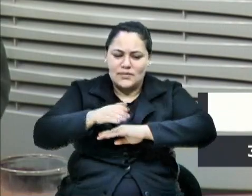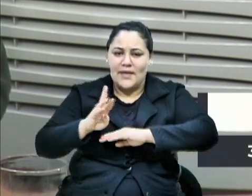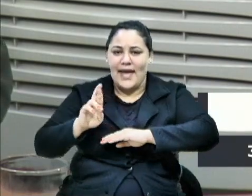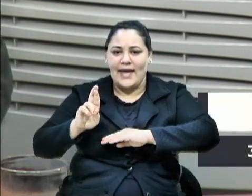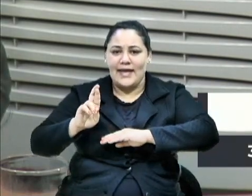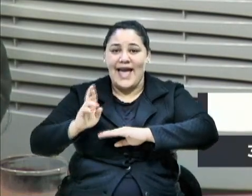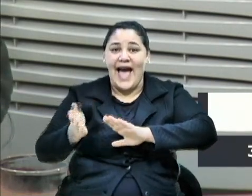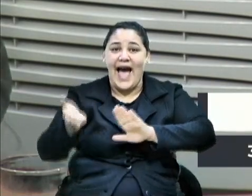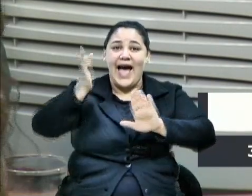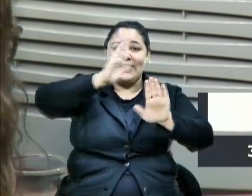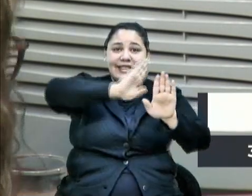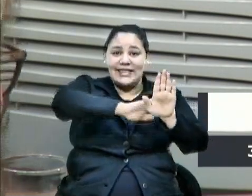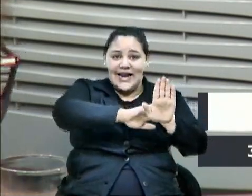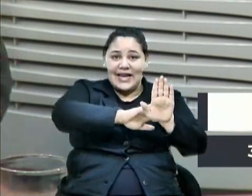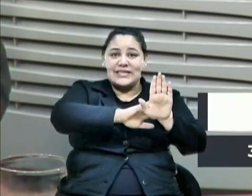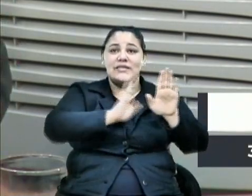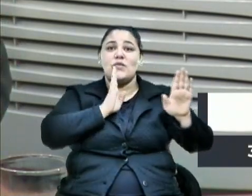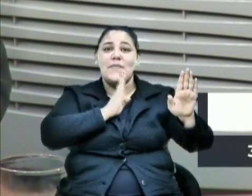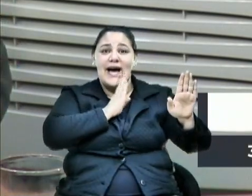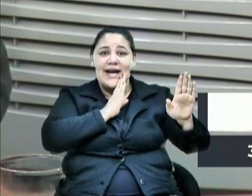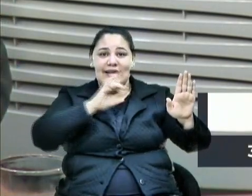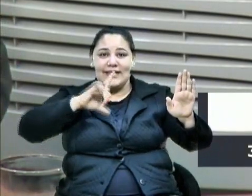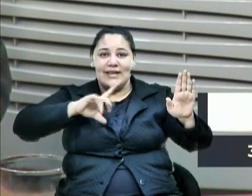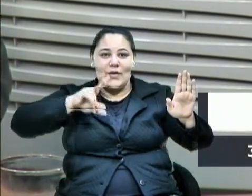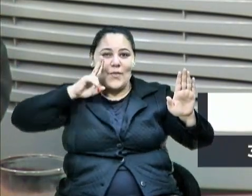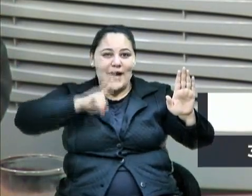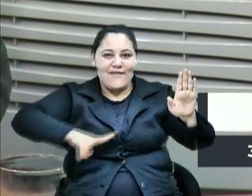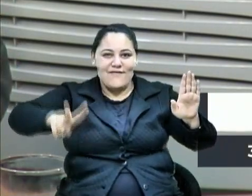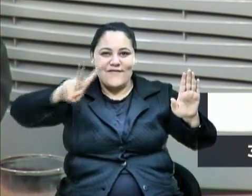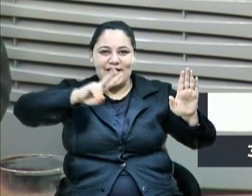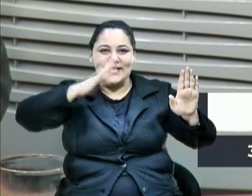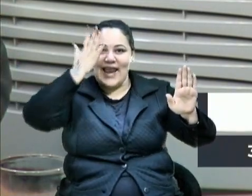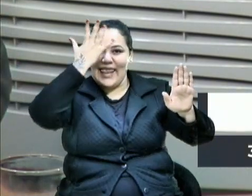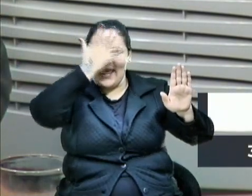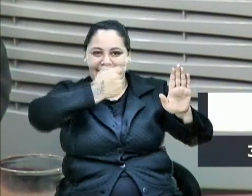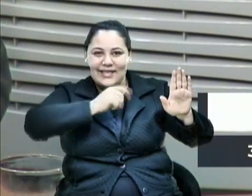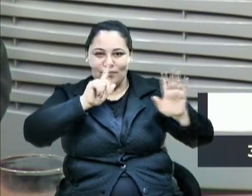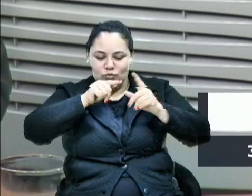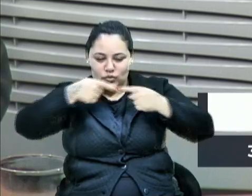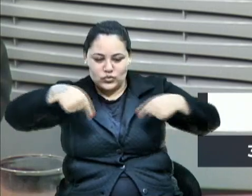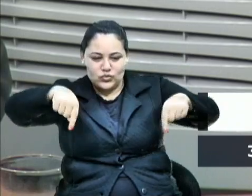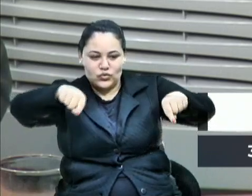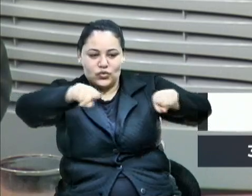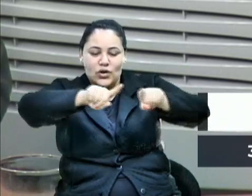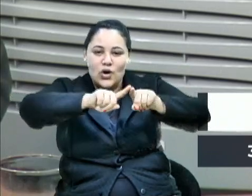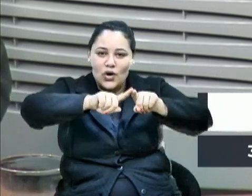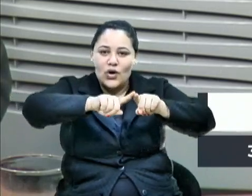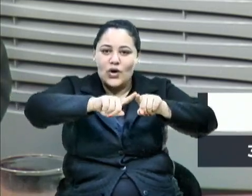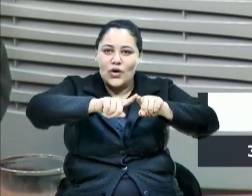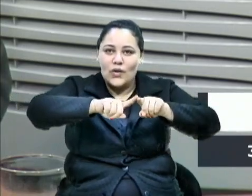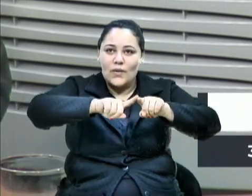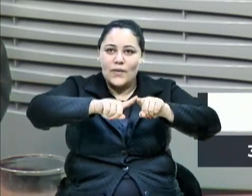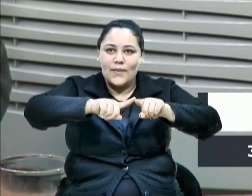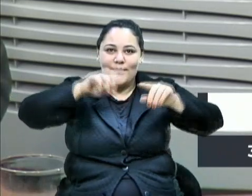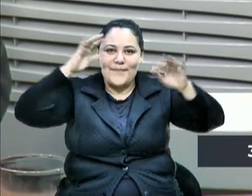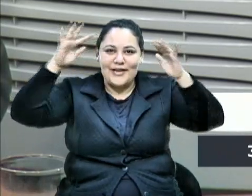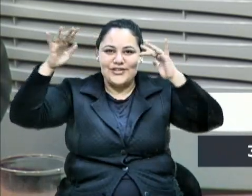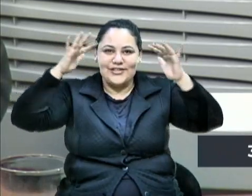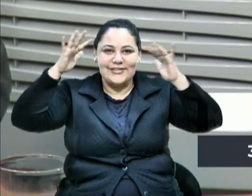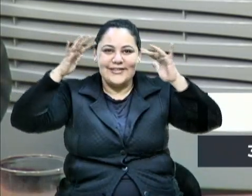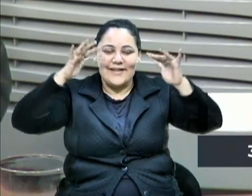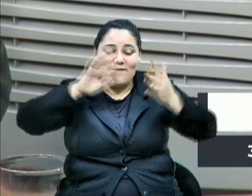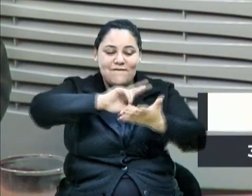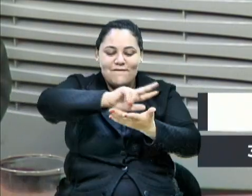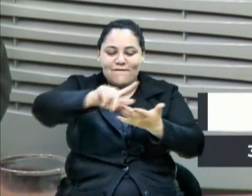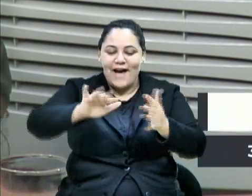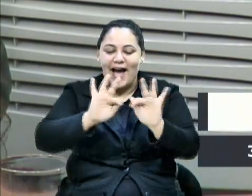fundos tem uma vista maravilhosa, que é esse córrego aí, aonde que, de fato, imagina aquelas várias famílias